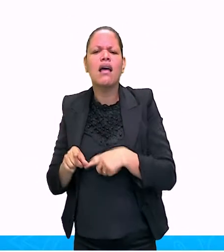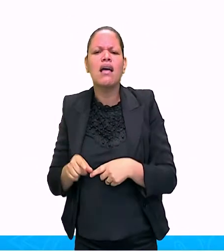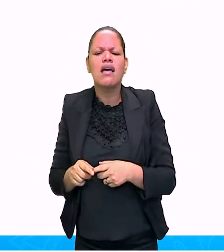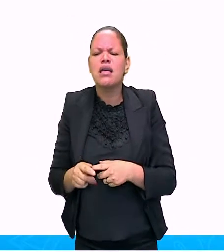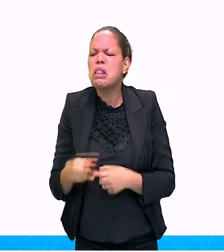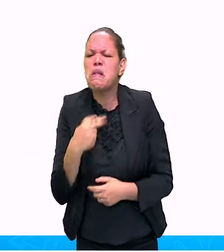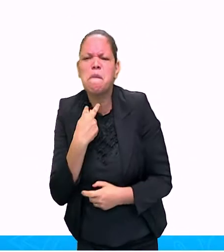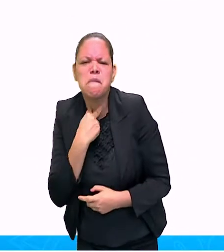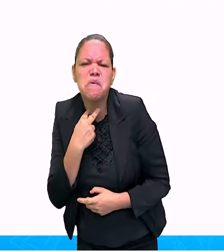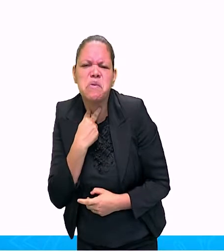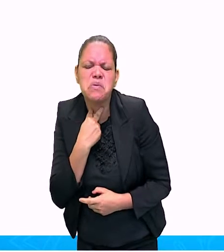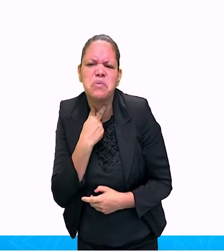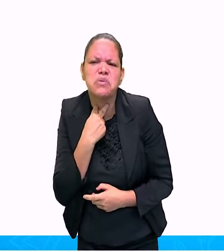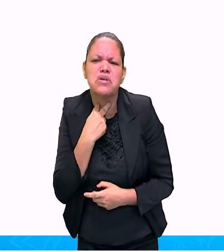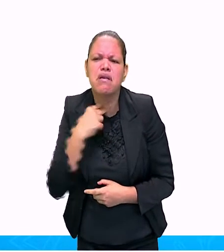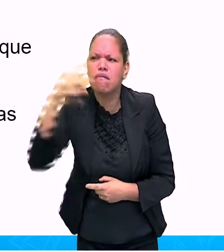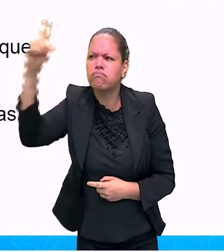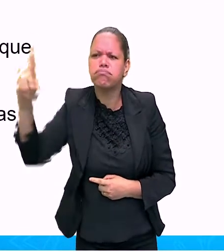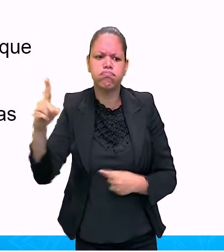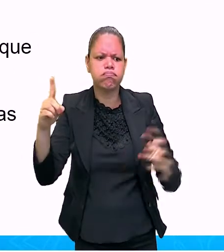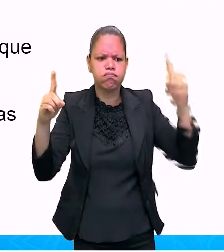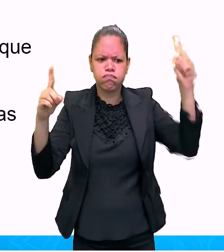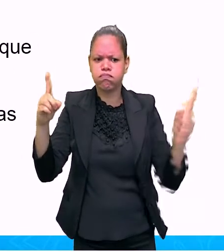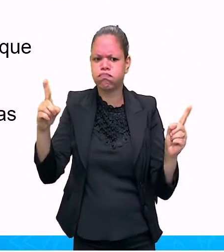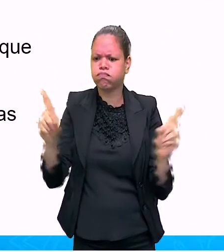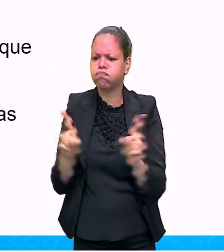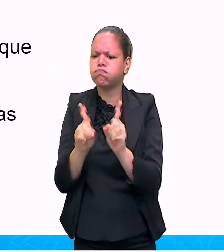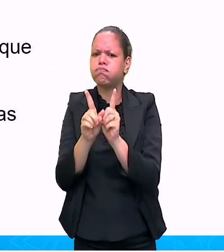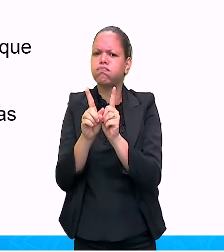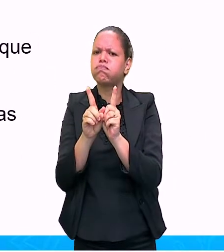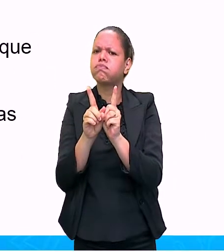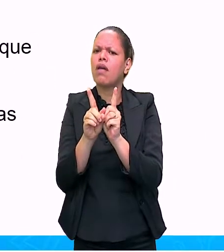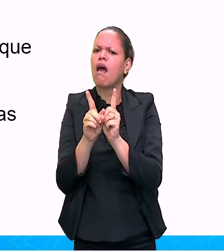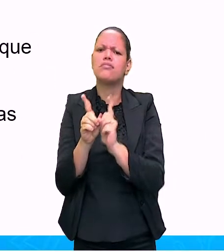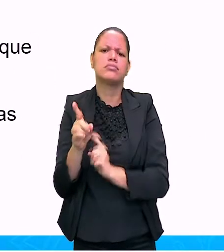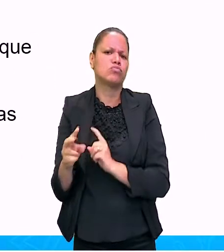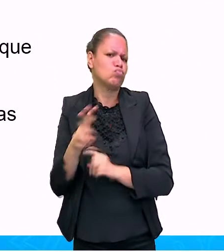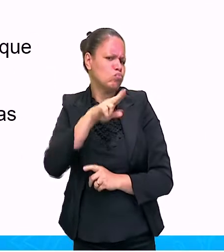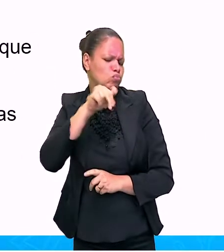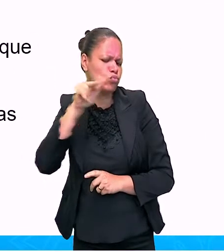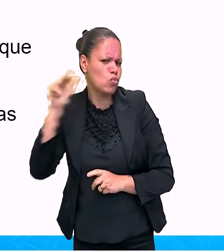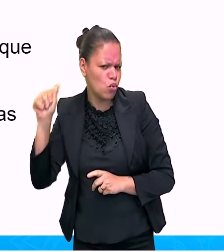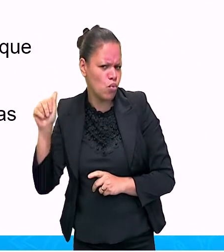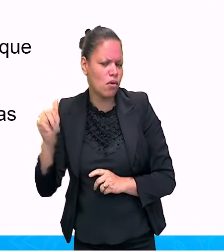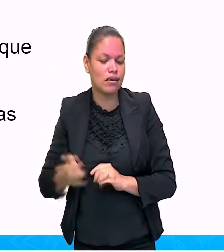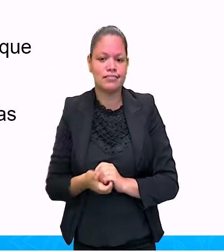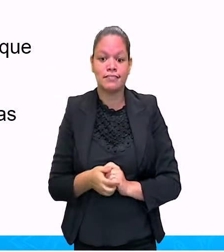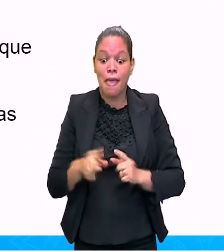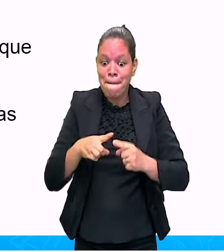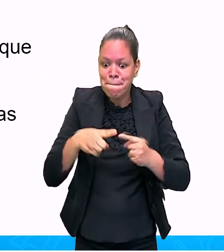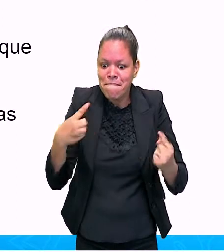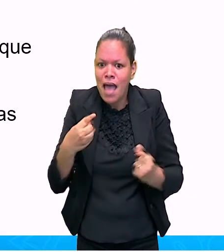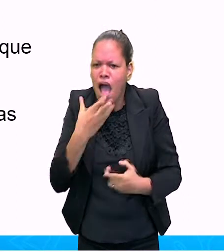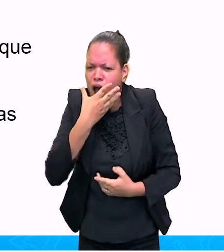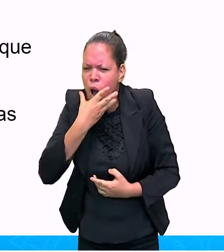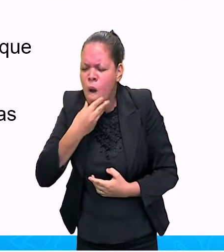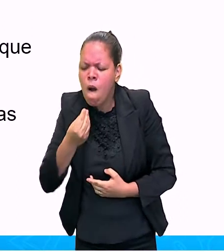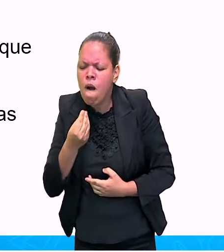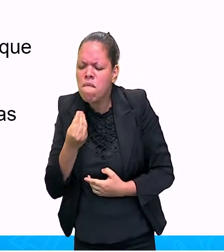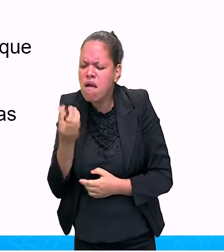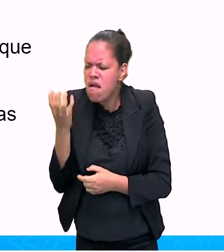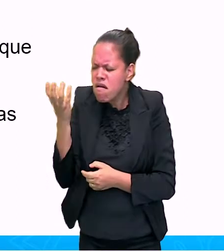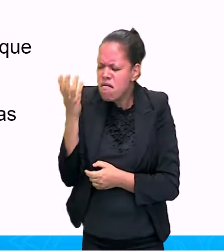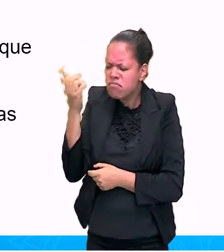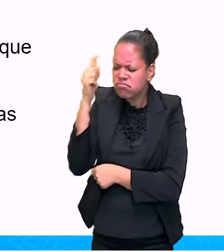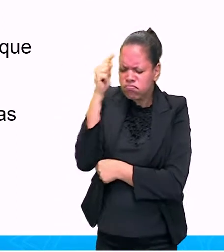deles se aproximassem. Certa vez, um homem quis saber como o sol